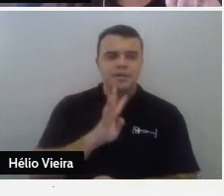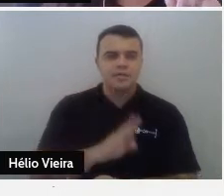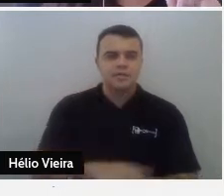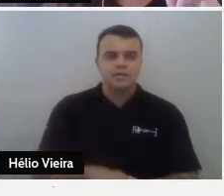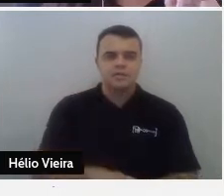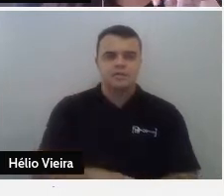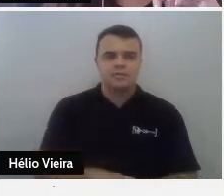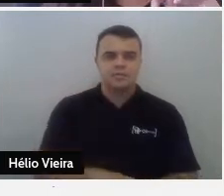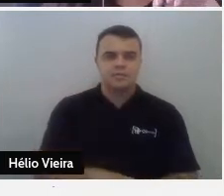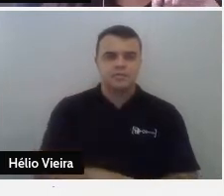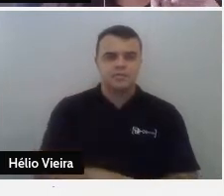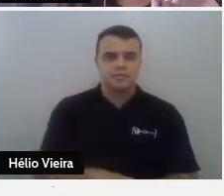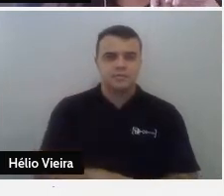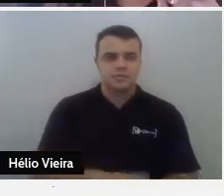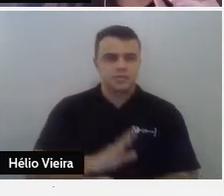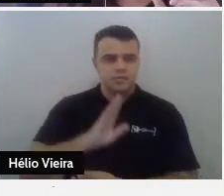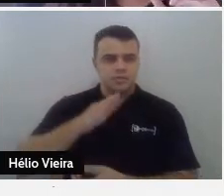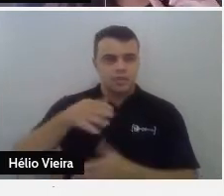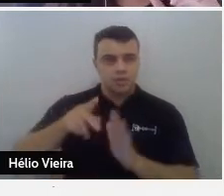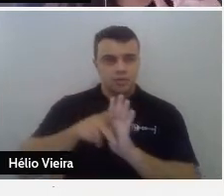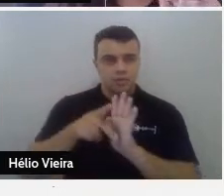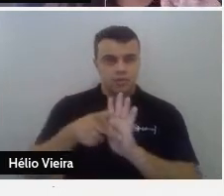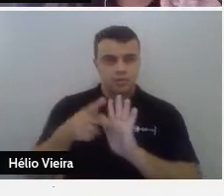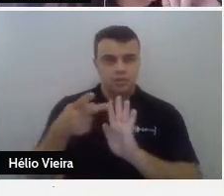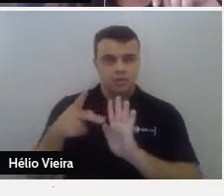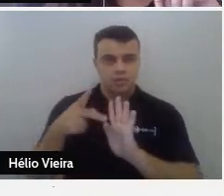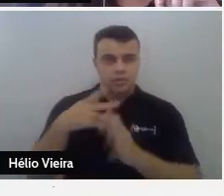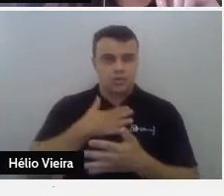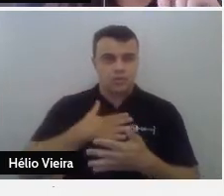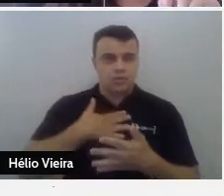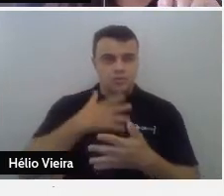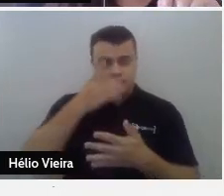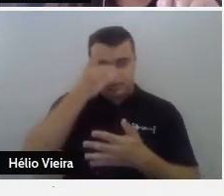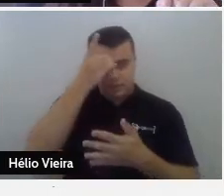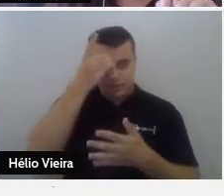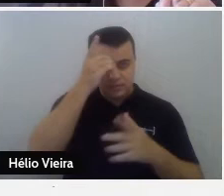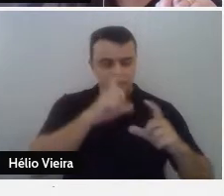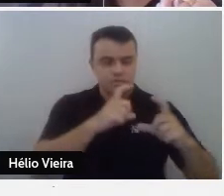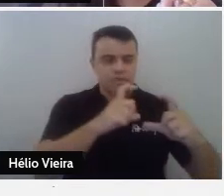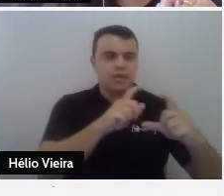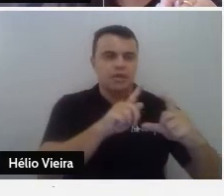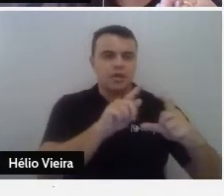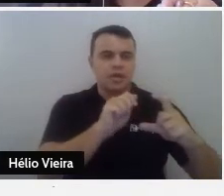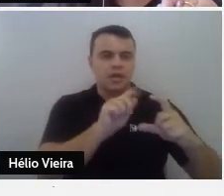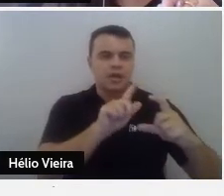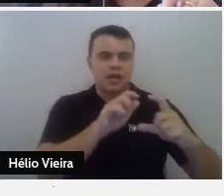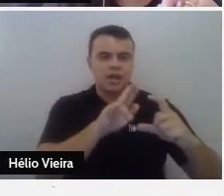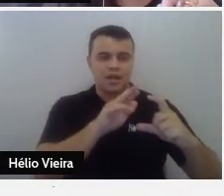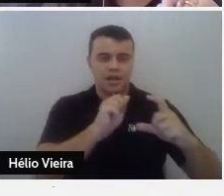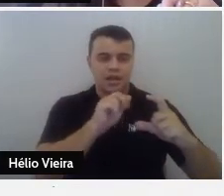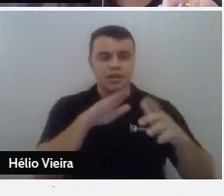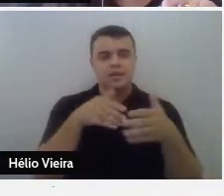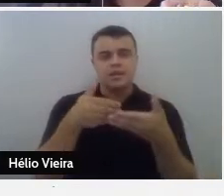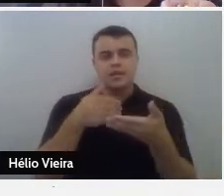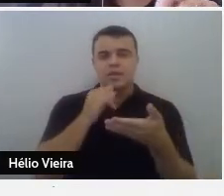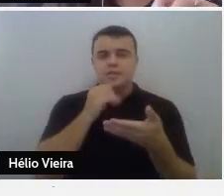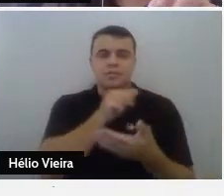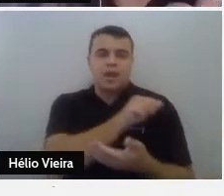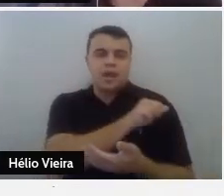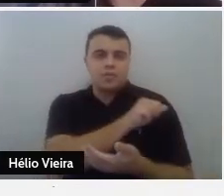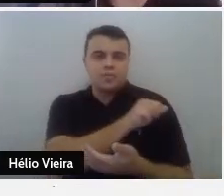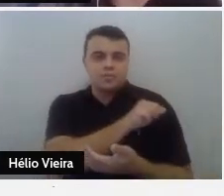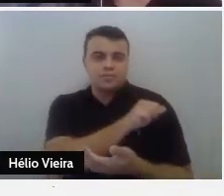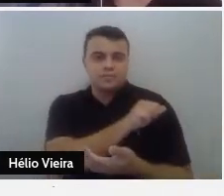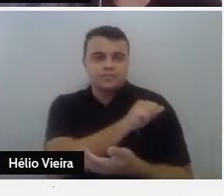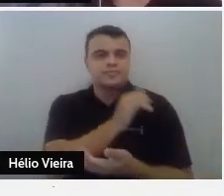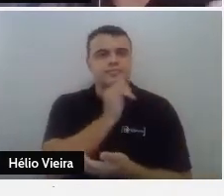Ele tem o recurso que eu gosto muito, que é a criação de galerias. Então, o aluno,